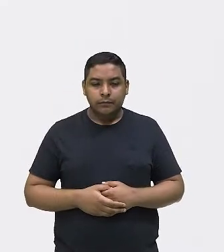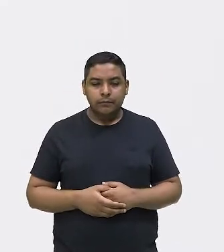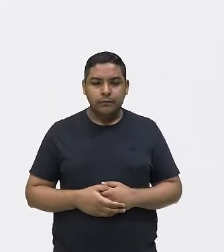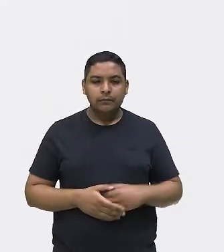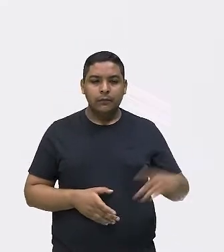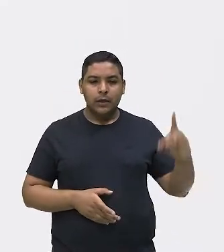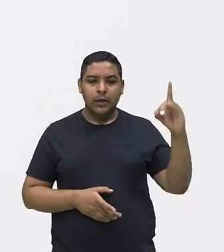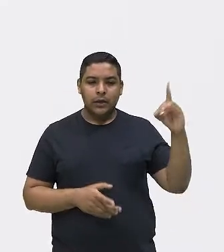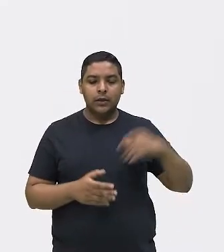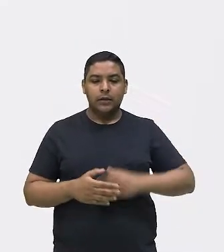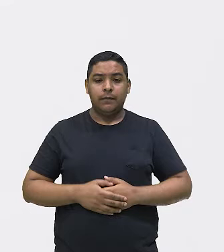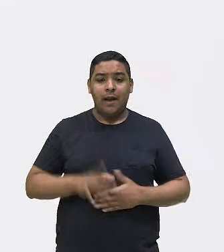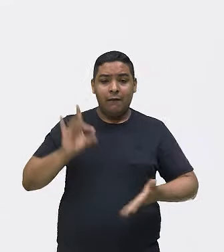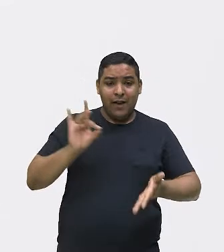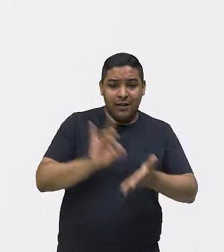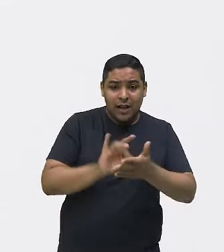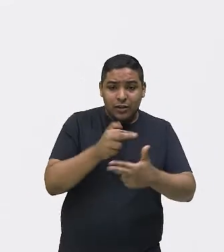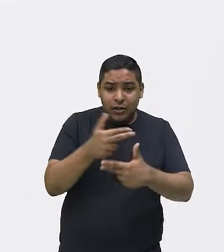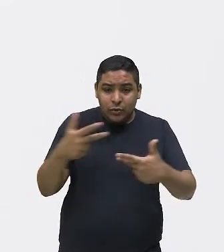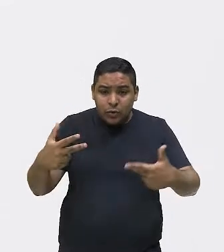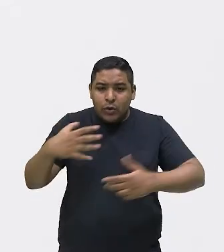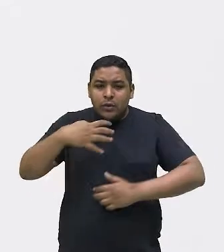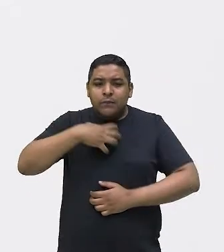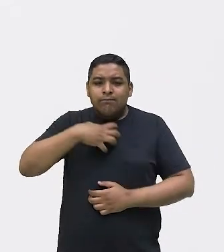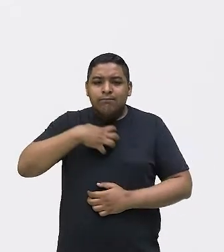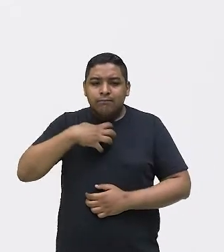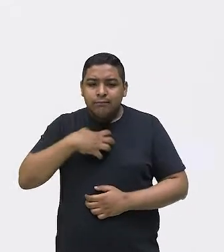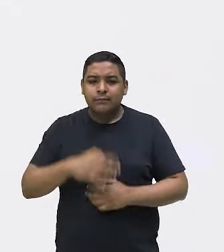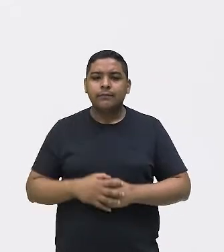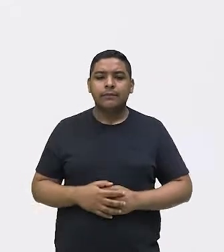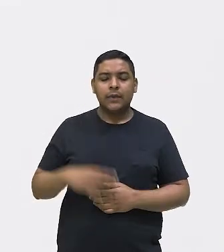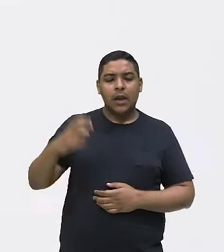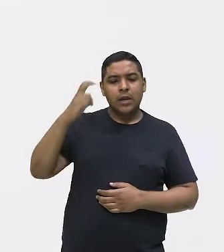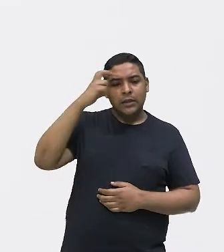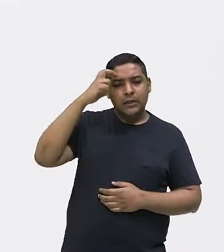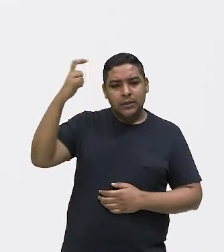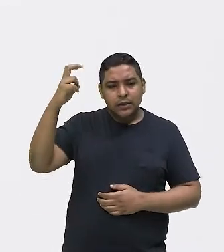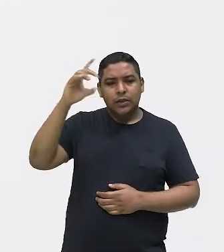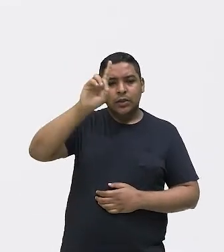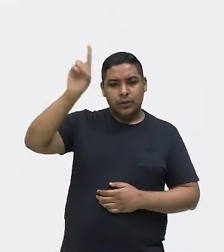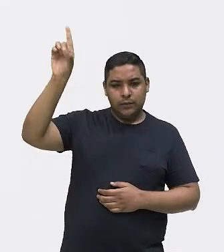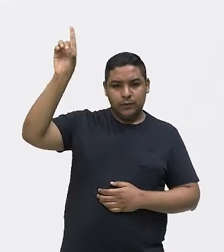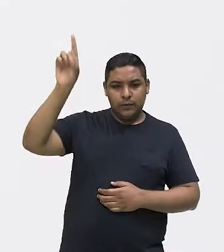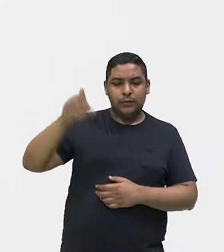das coisas sensíveis no intelecto divino?